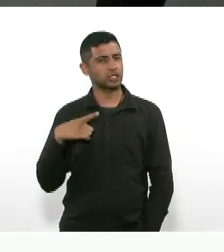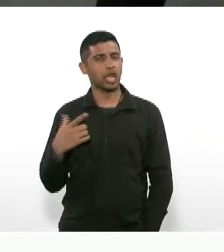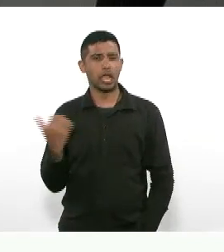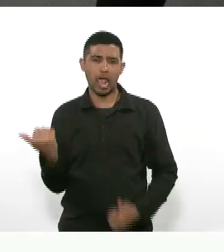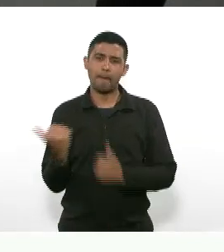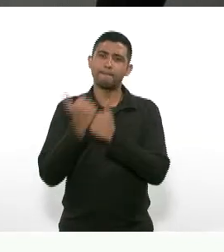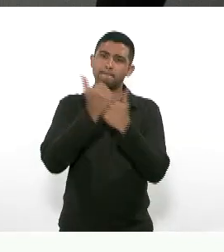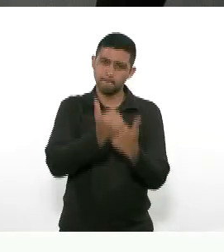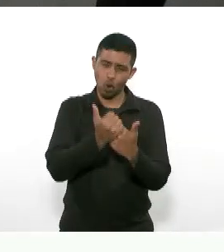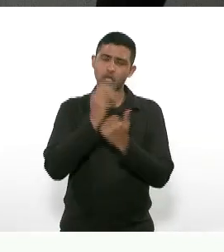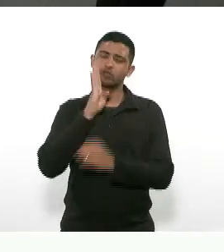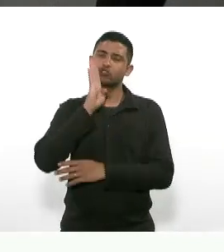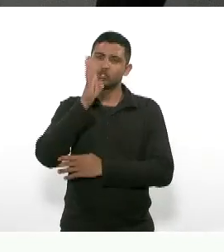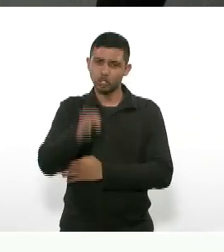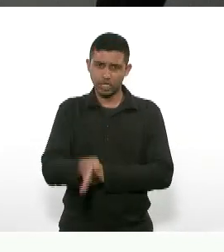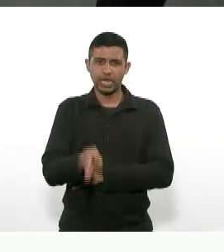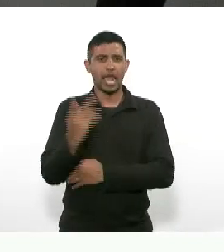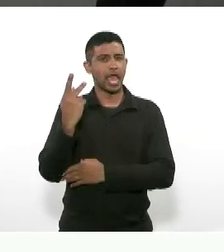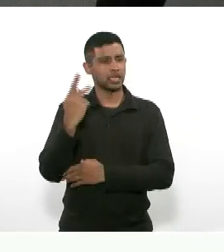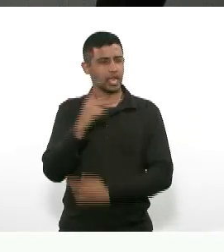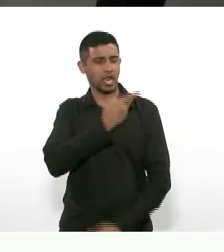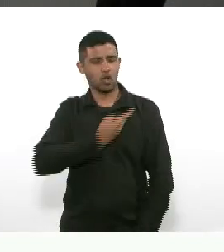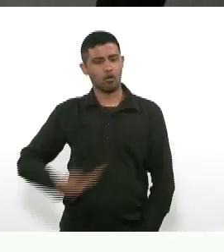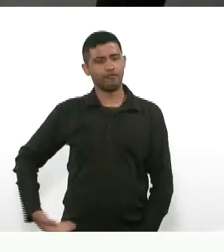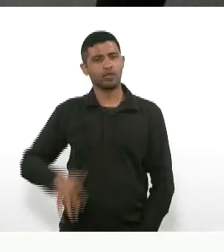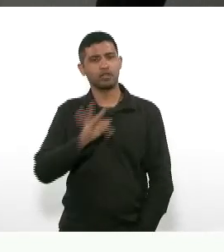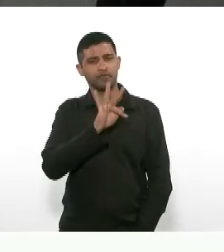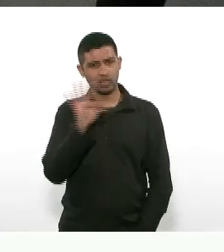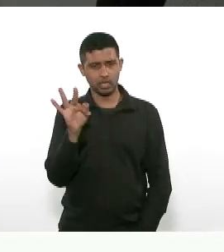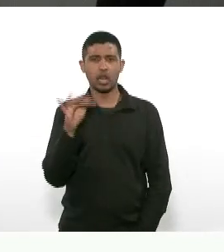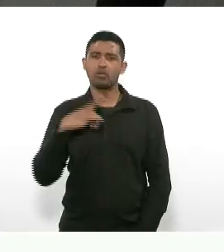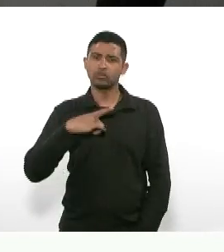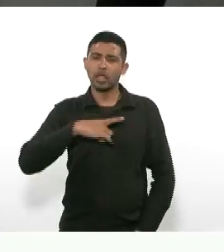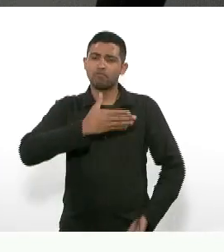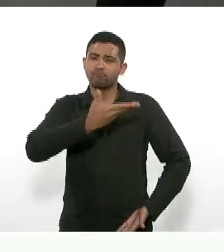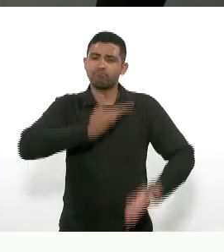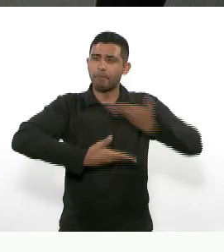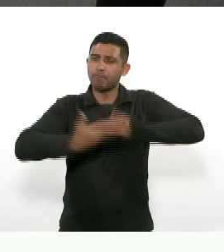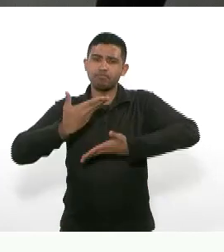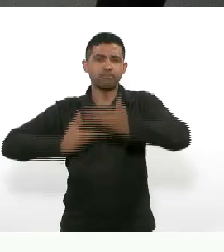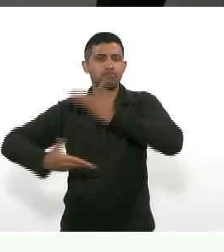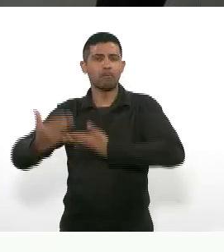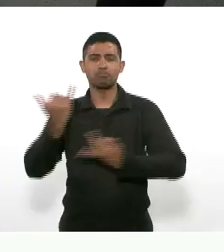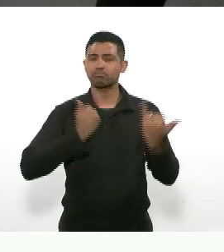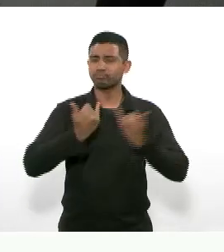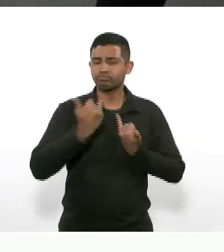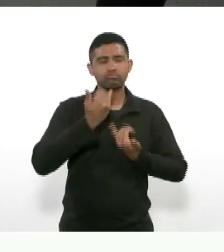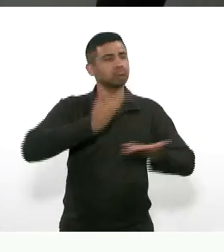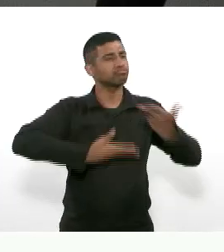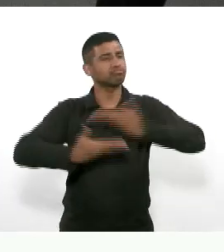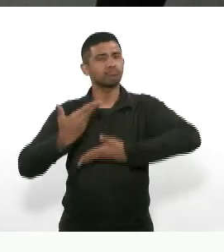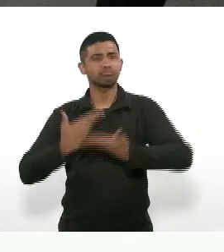apoio direto do governo federal, com compartilhamento de informações. A gente